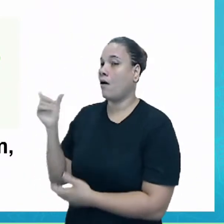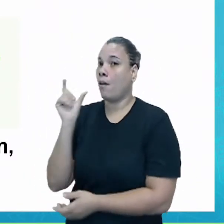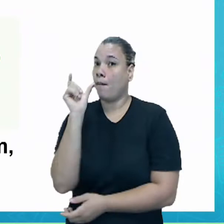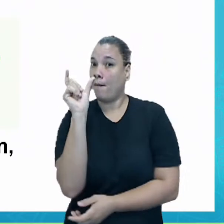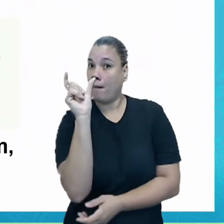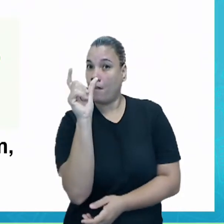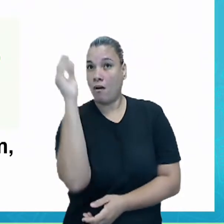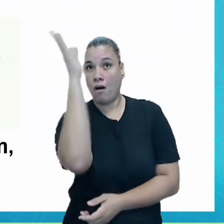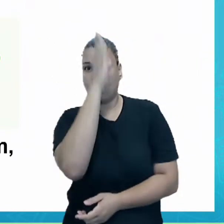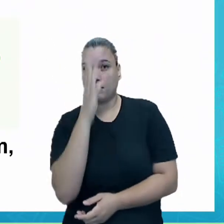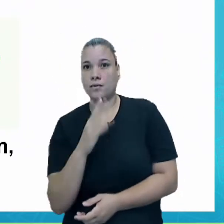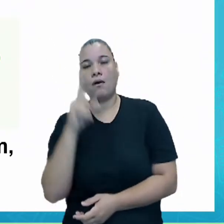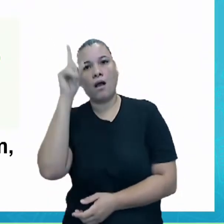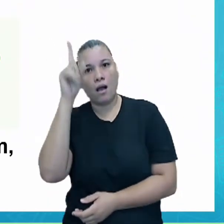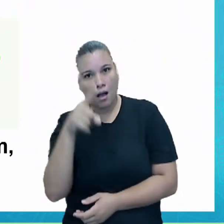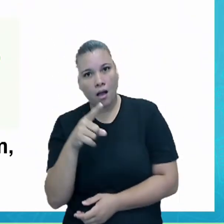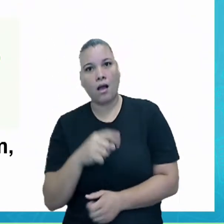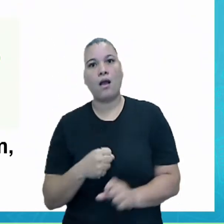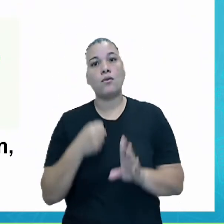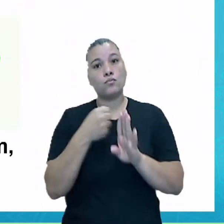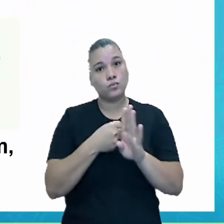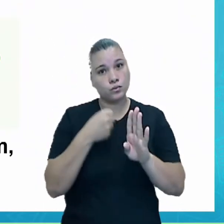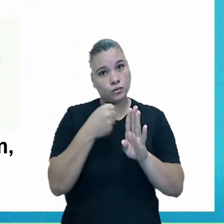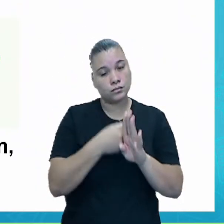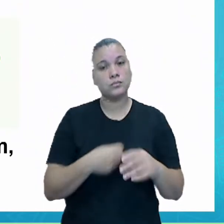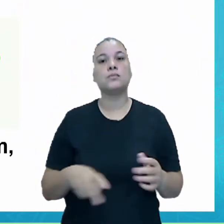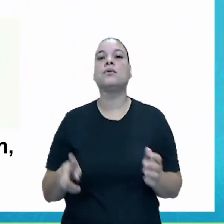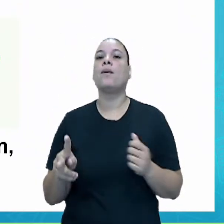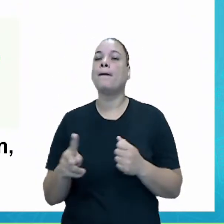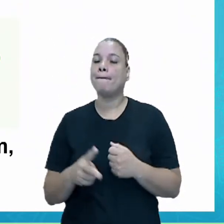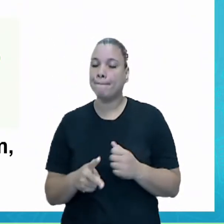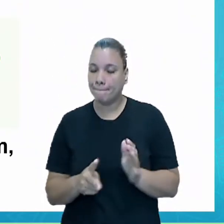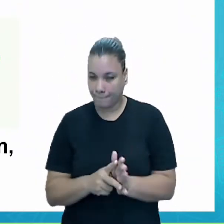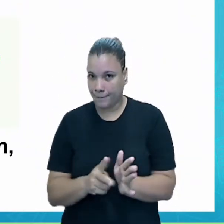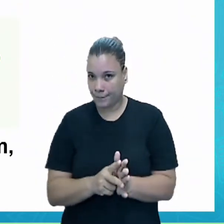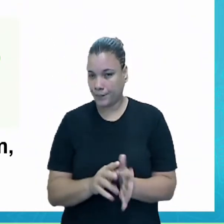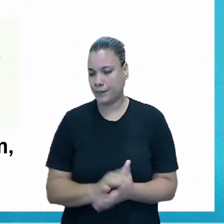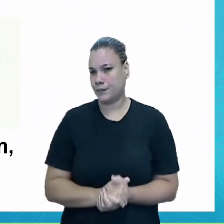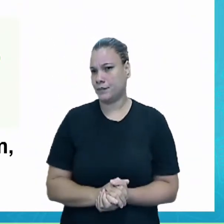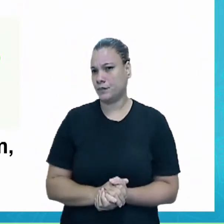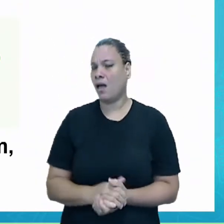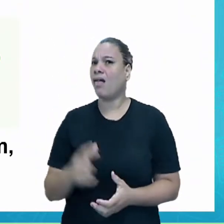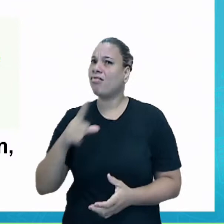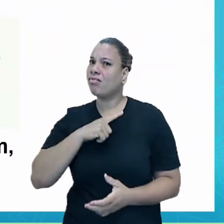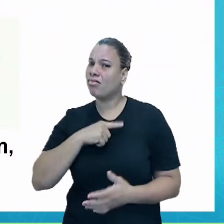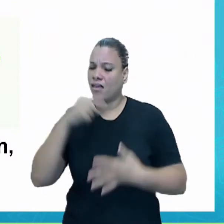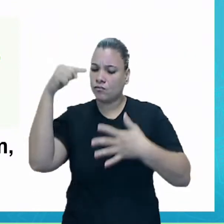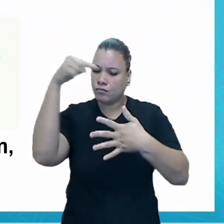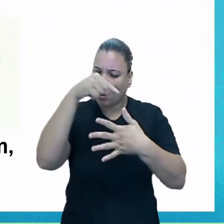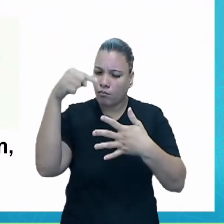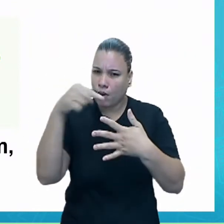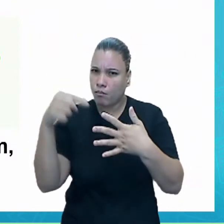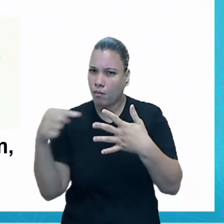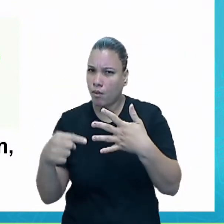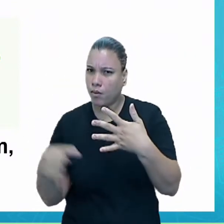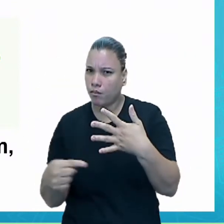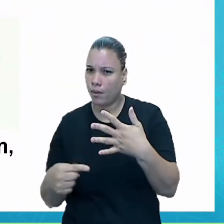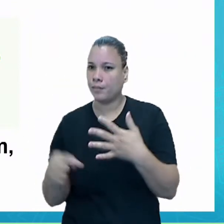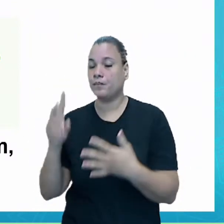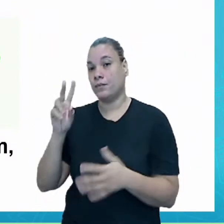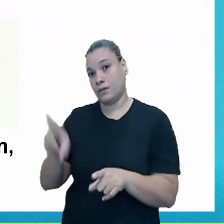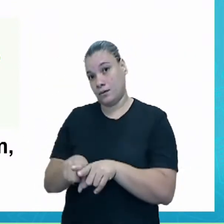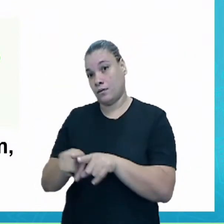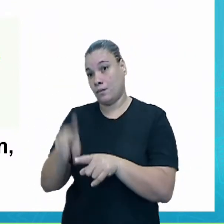é um substantivo próprio. E eu tenho também as classificações desse substantivo, que pode ser comum, próprio,